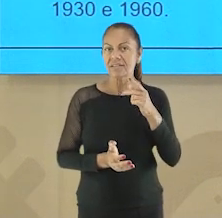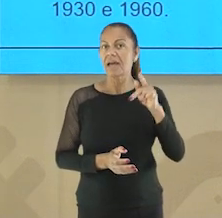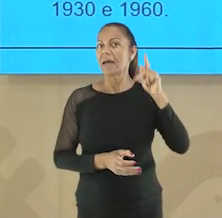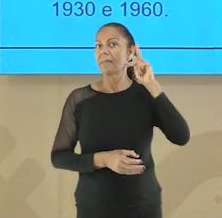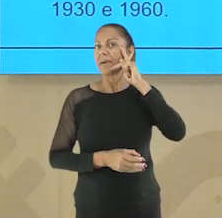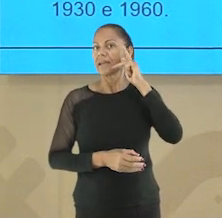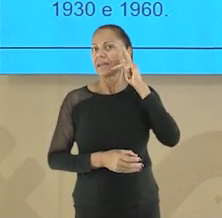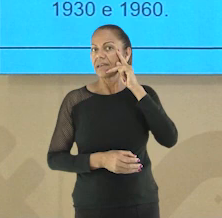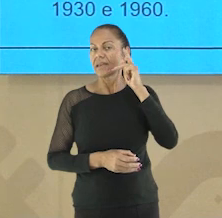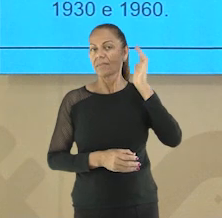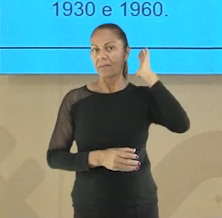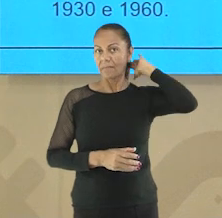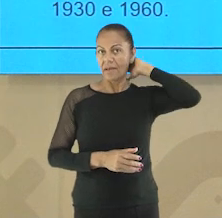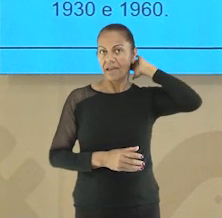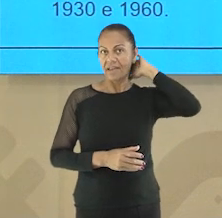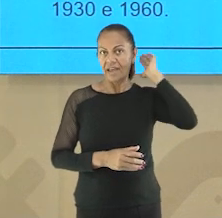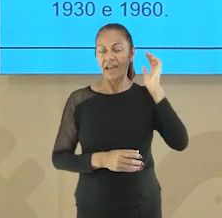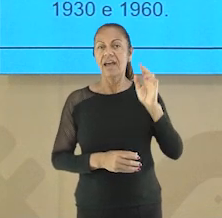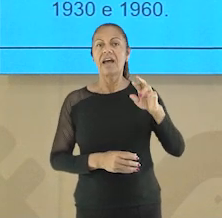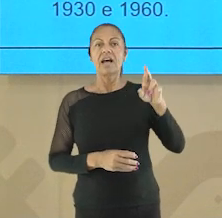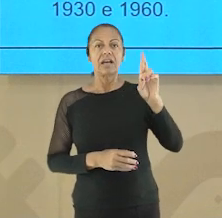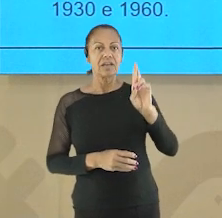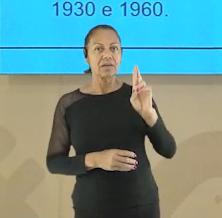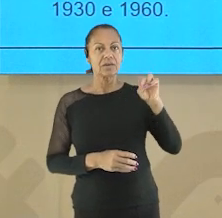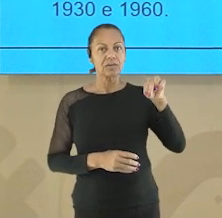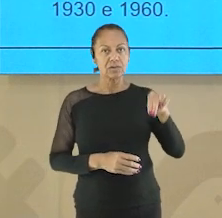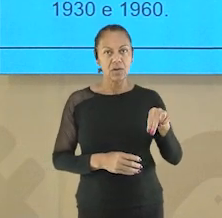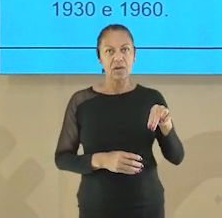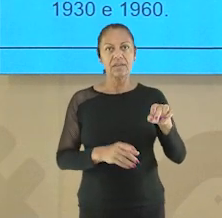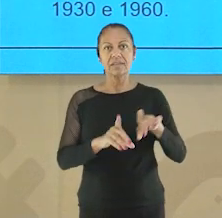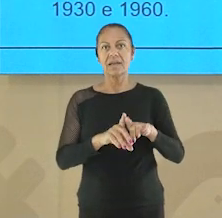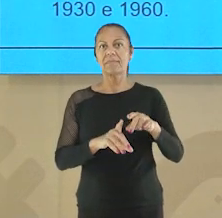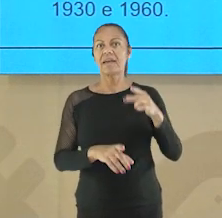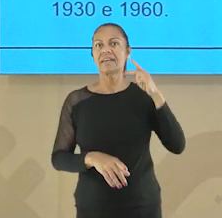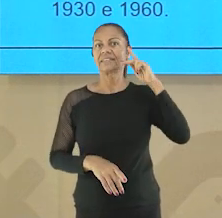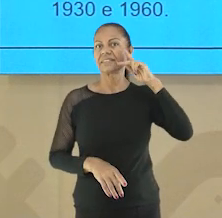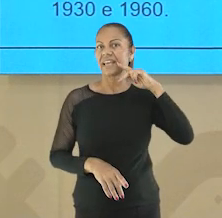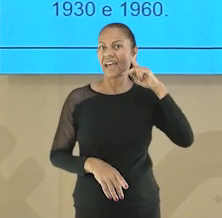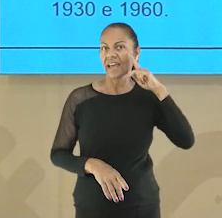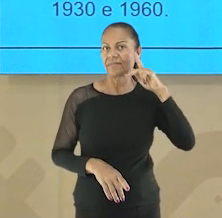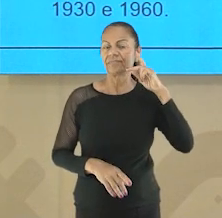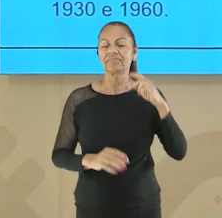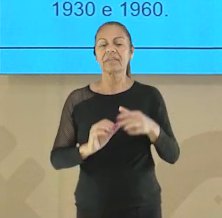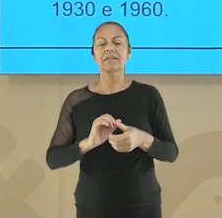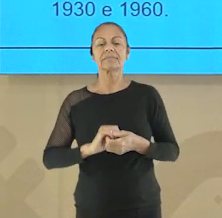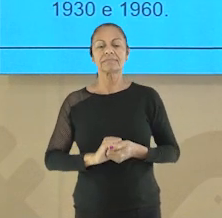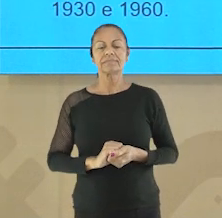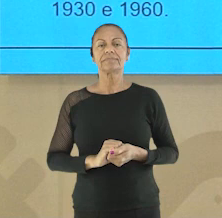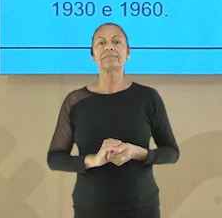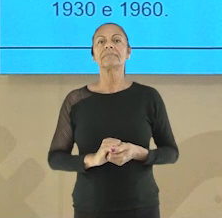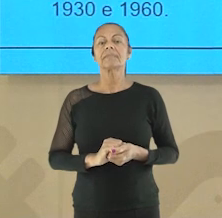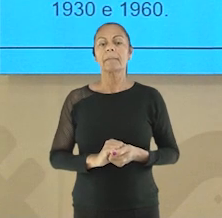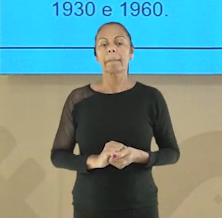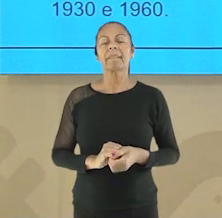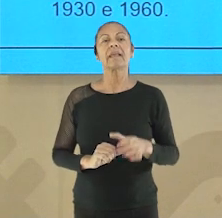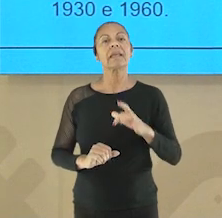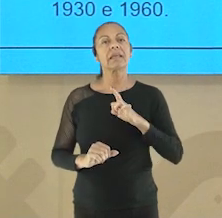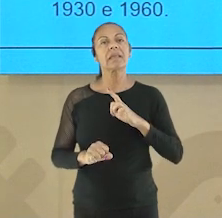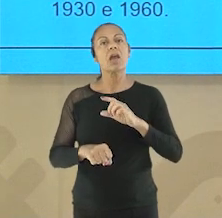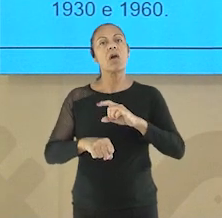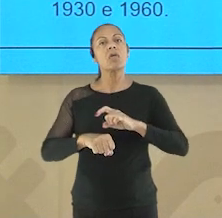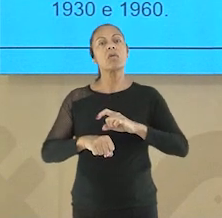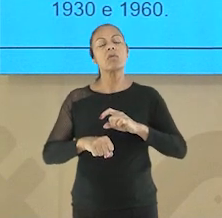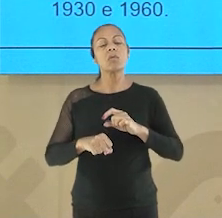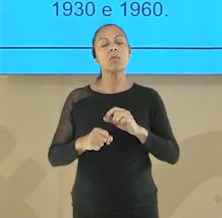Pernambuco, Alagoas, Paraíba, Pará, Rio Grande do Norte e Ceará. No Brasil, a literatura de cordel